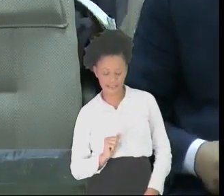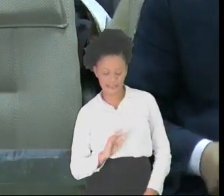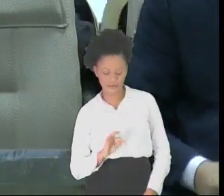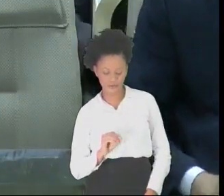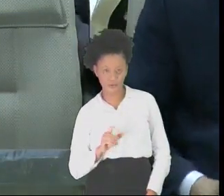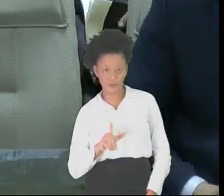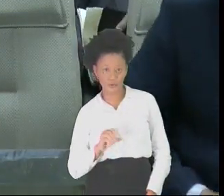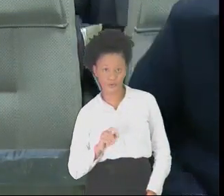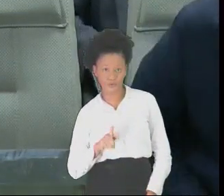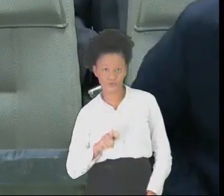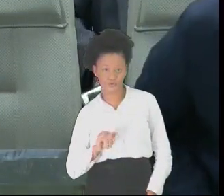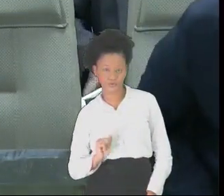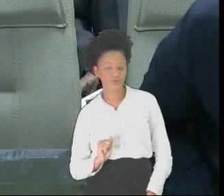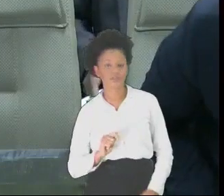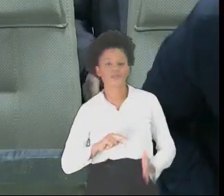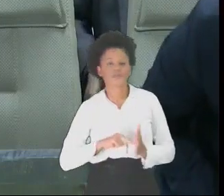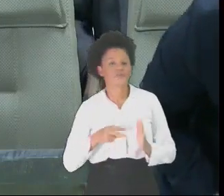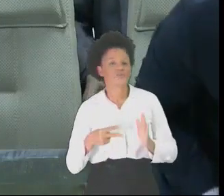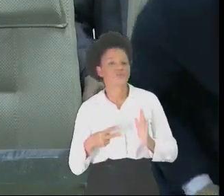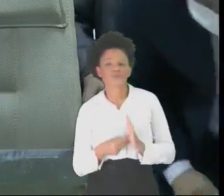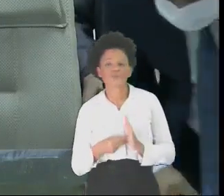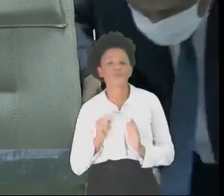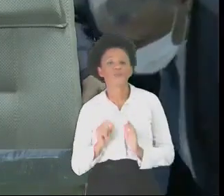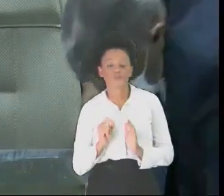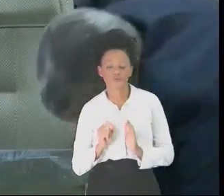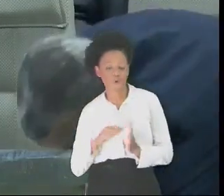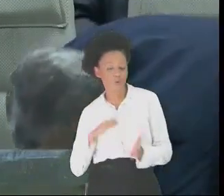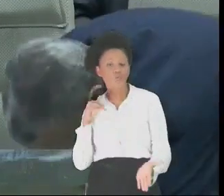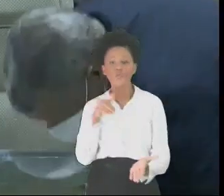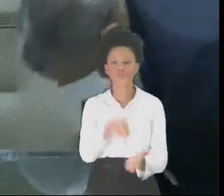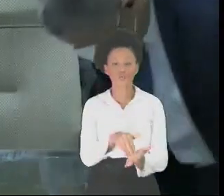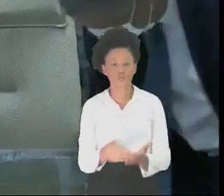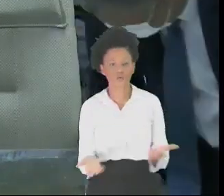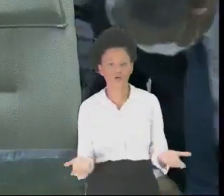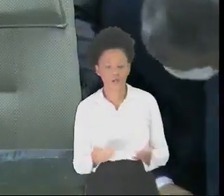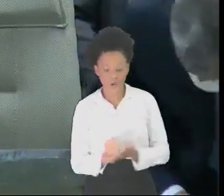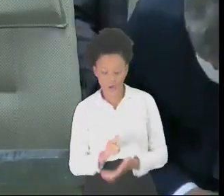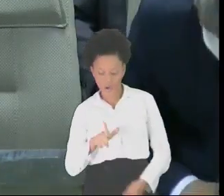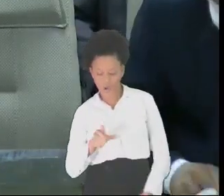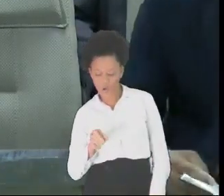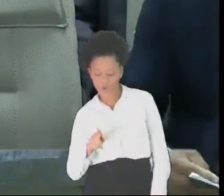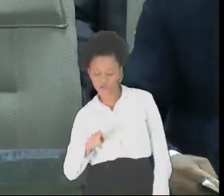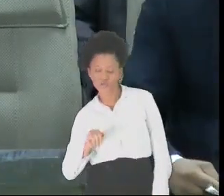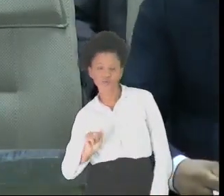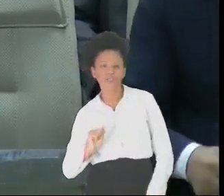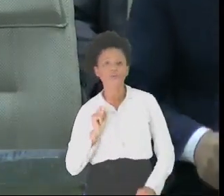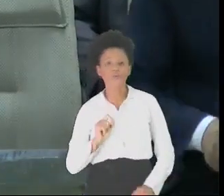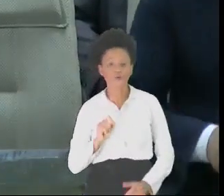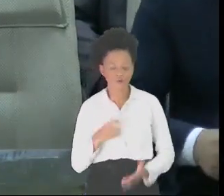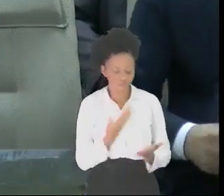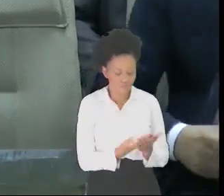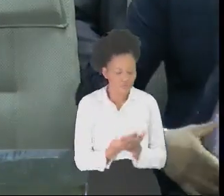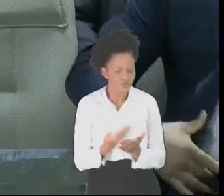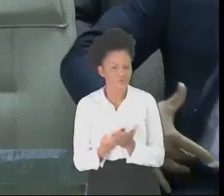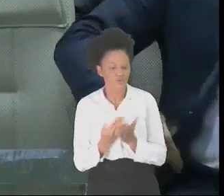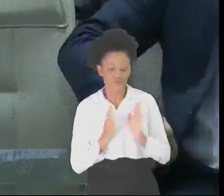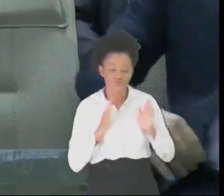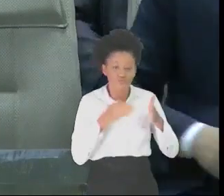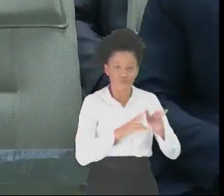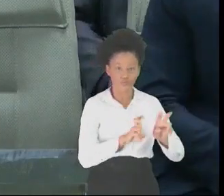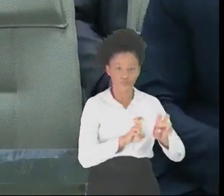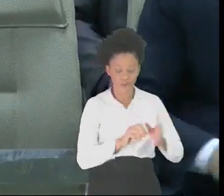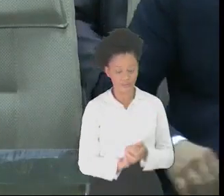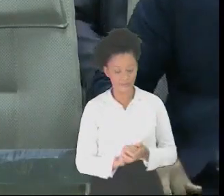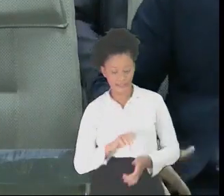coisas. Último, aquilo que é por último. E logia é um estudo, é um tratado sobre alguma coisa. Então,